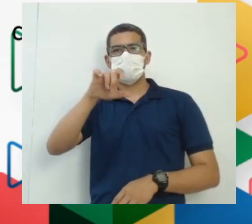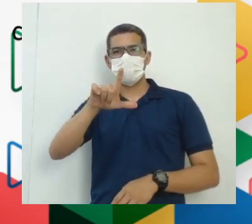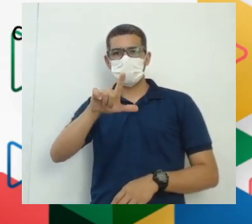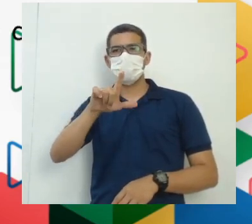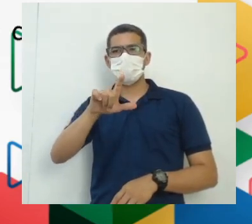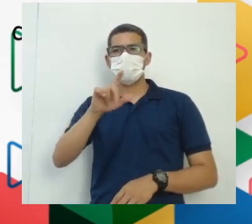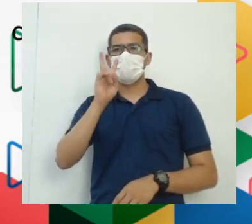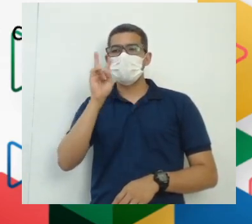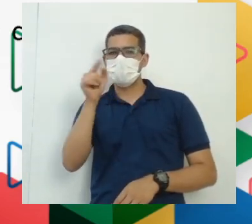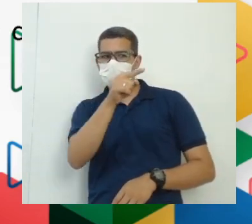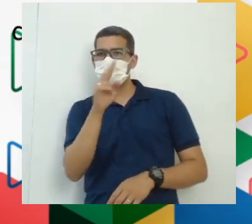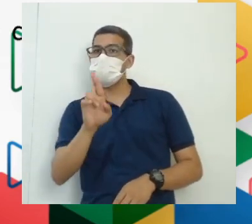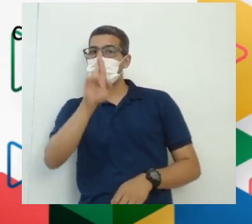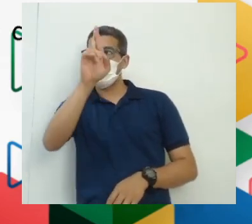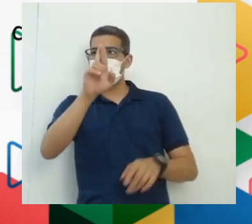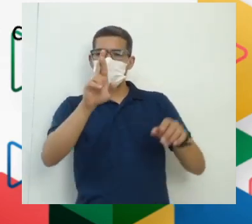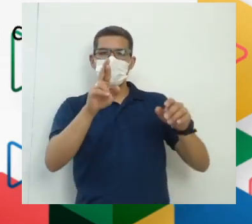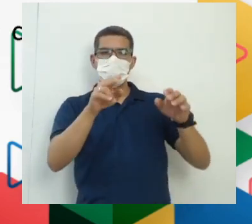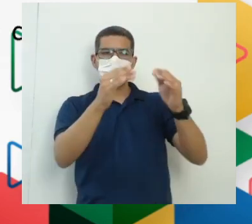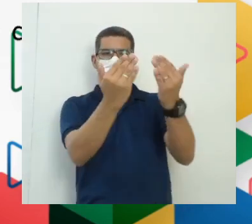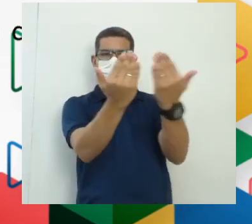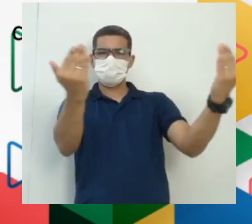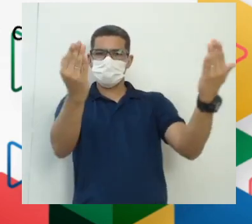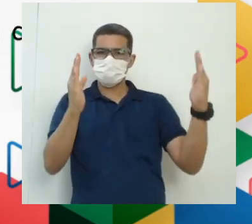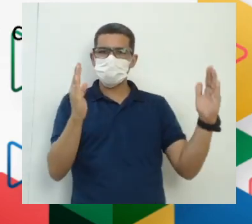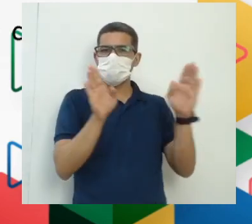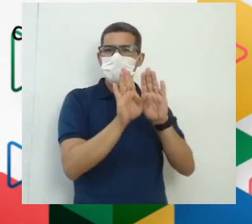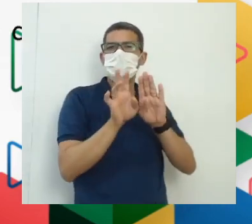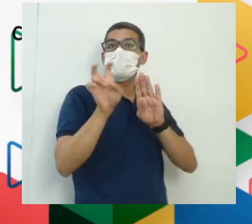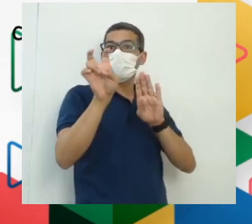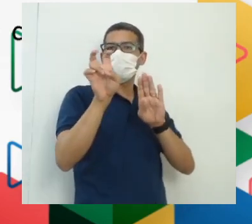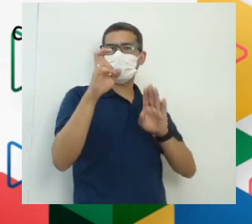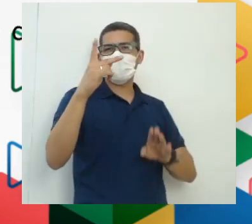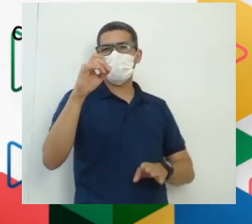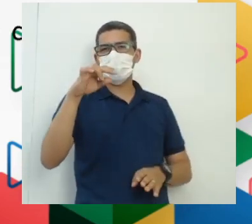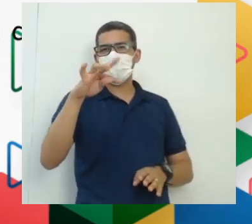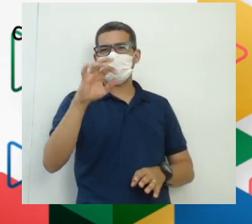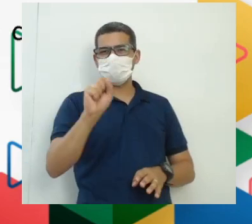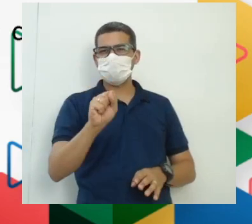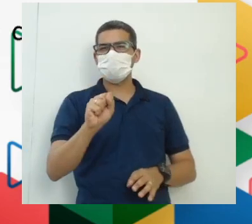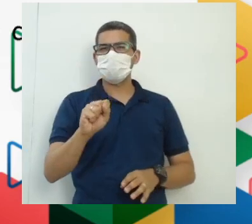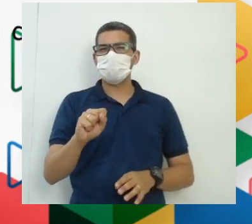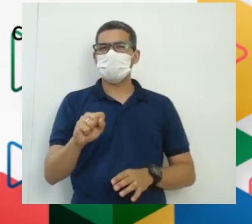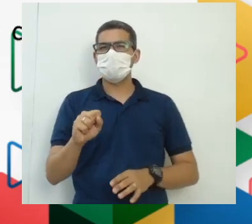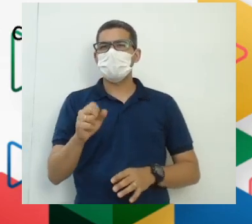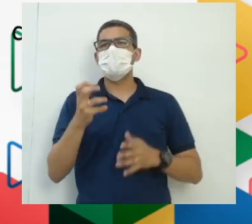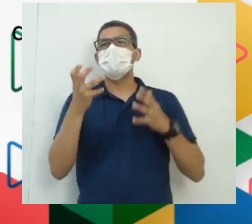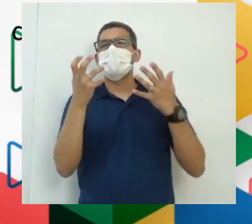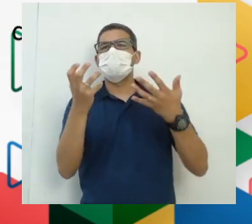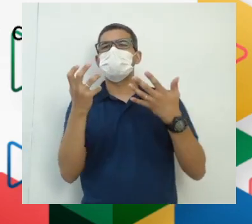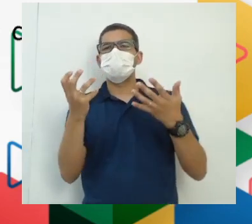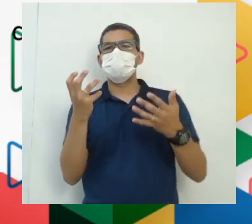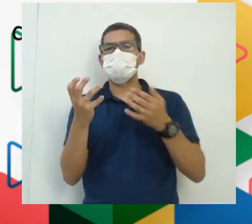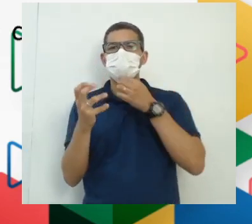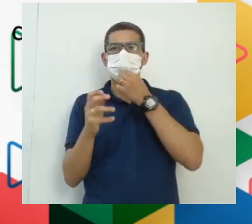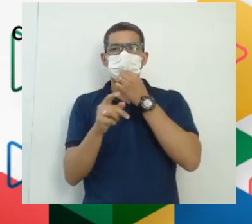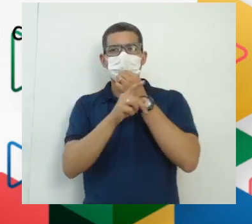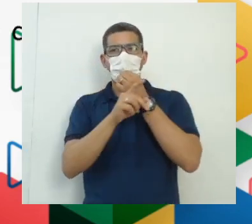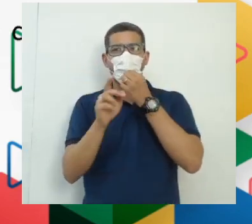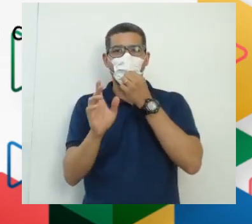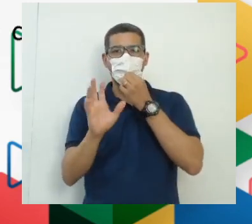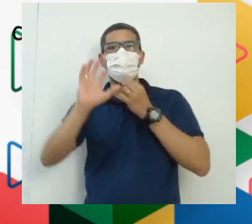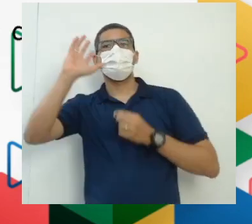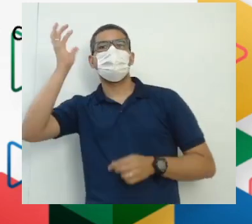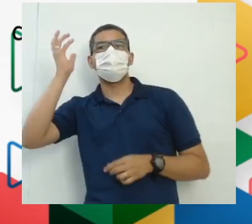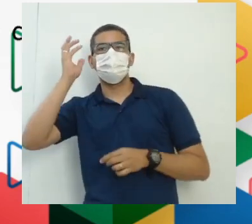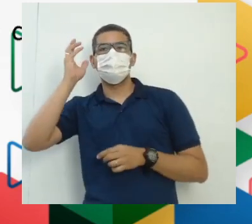pelo Forte das 5 Pontas. Que fato é esse? É o que a questão quer saber. Essa é de graça, né? Essa mesmo que você quisesse, pelo amor de